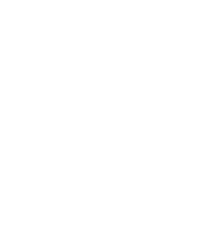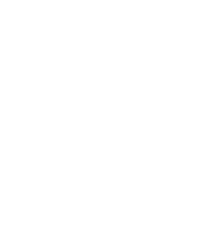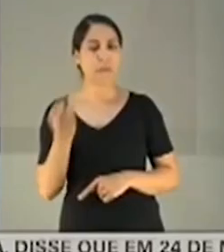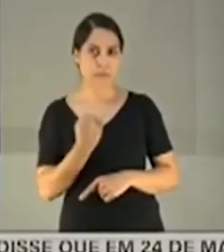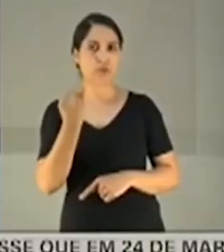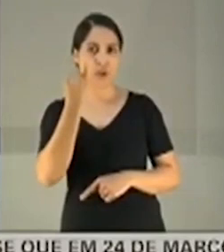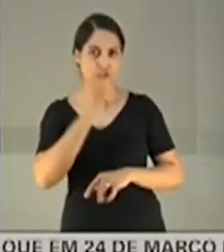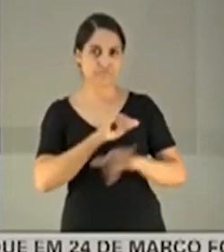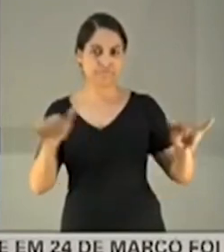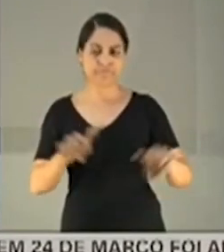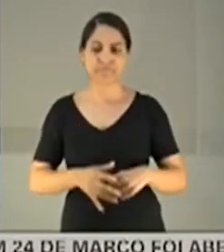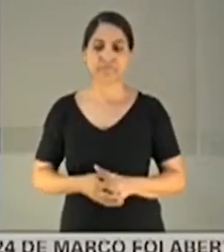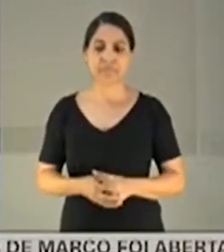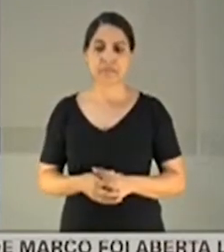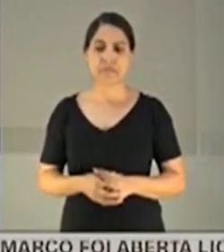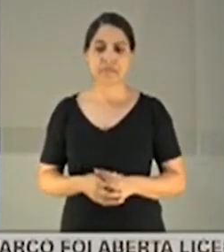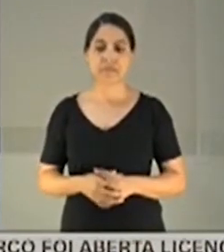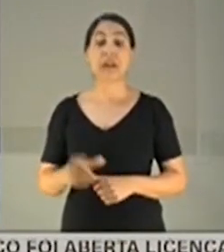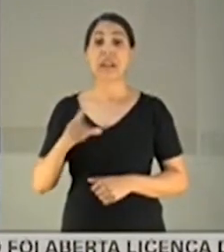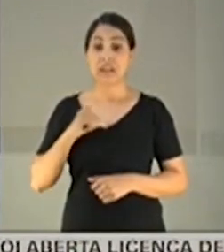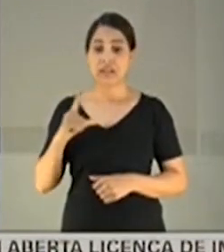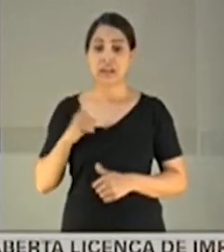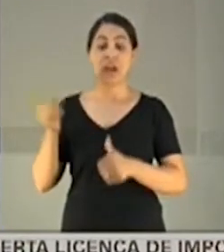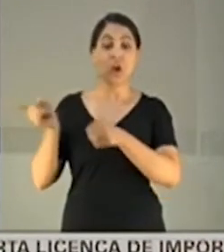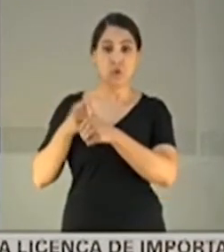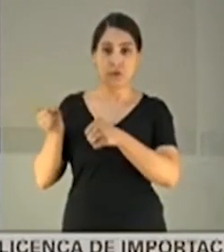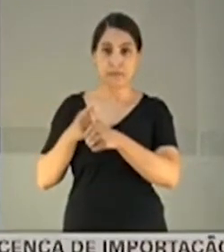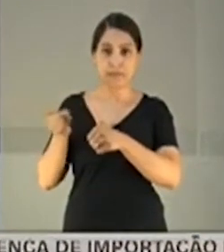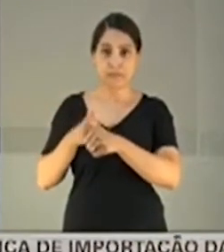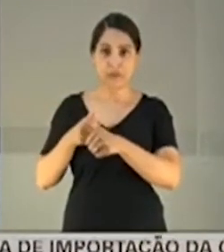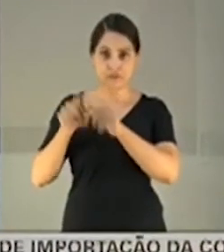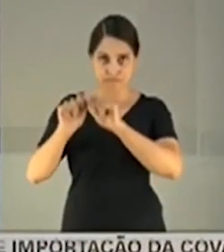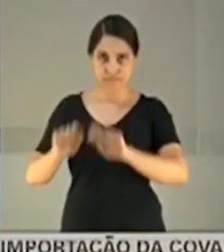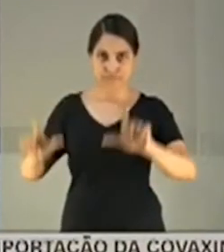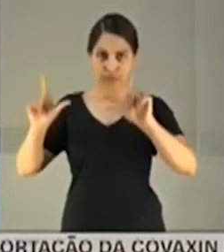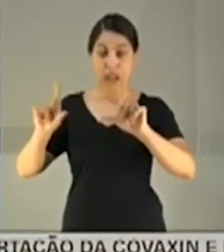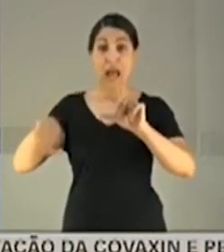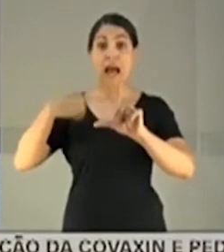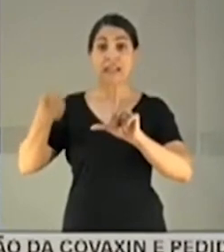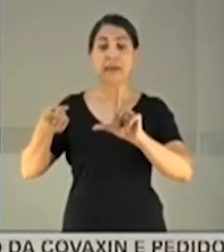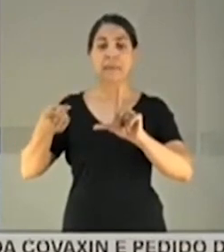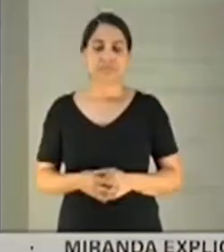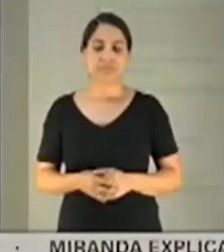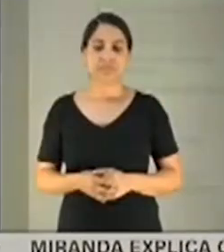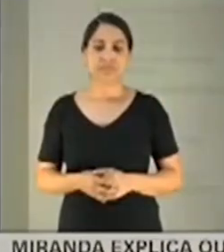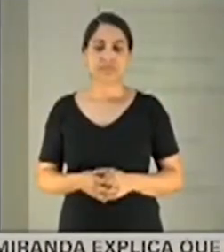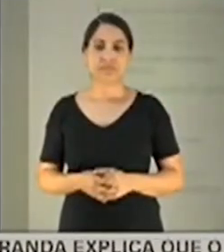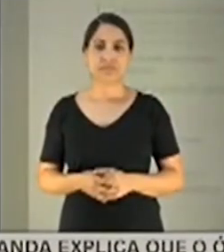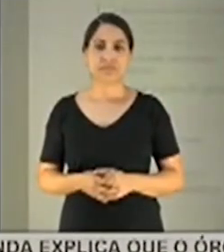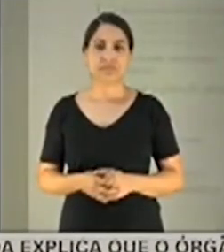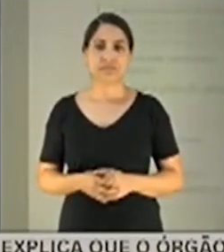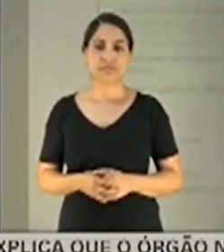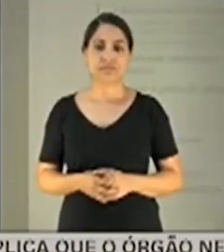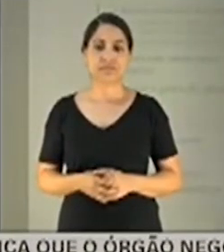Aí falamos já, né, do primeiro slide. O segundo aqui tem o áudio. Aí eu, daquele rolo, aí ele manda o áudio, por favor. Fala,